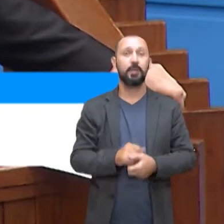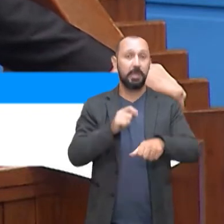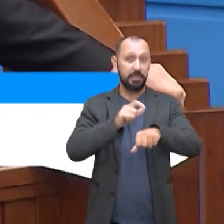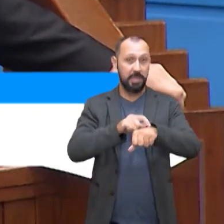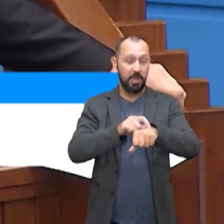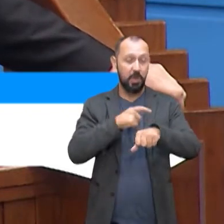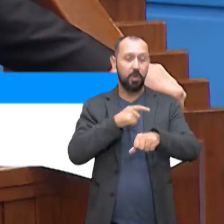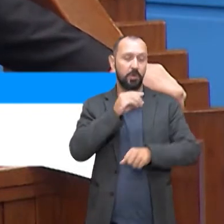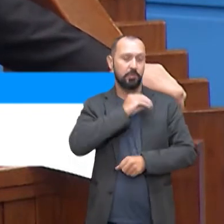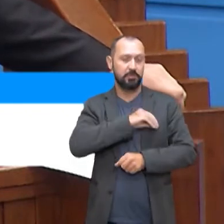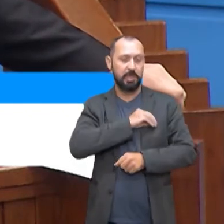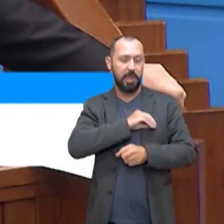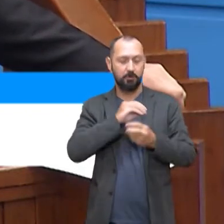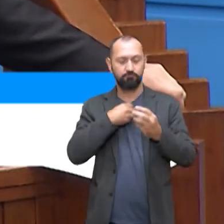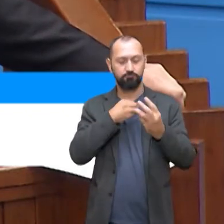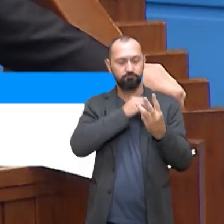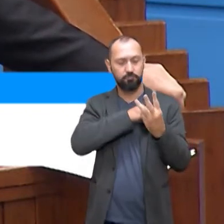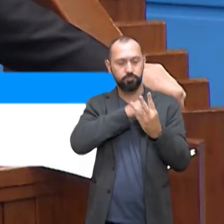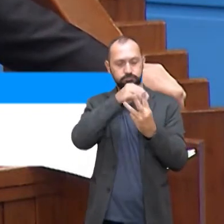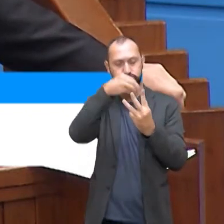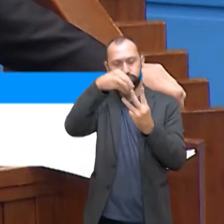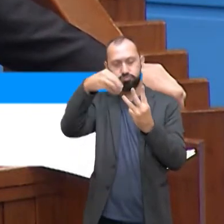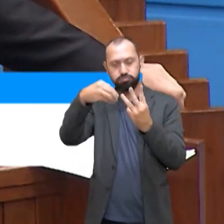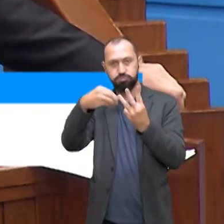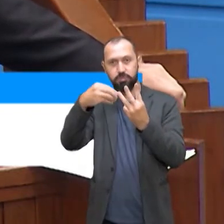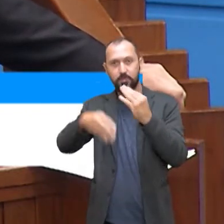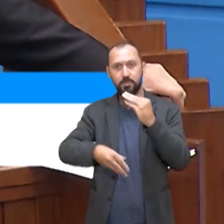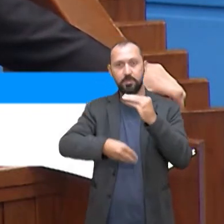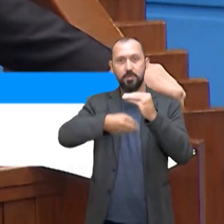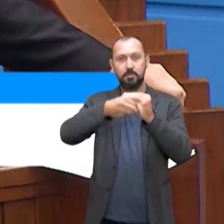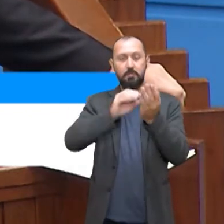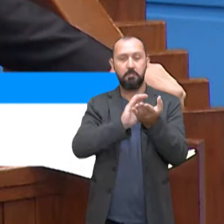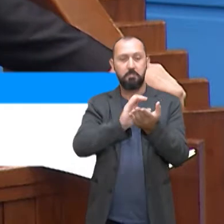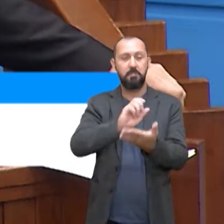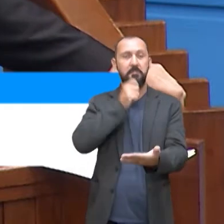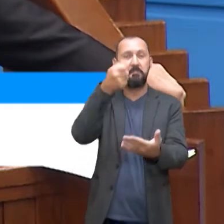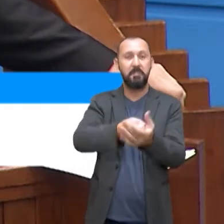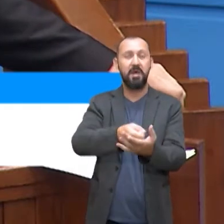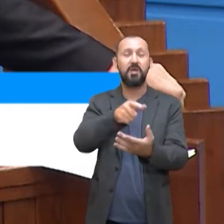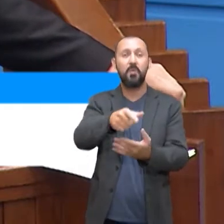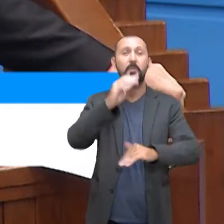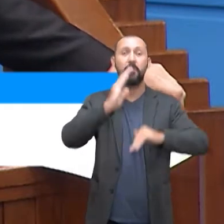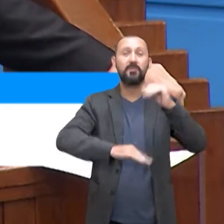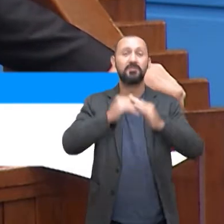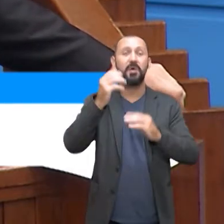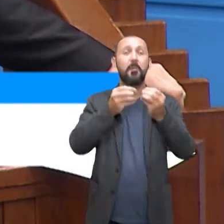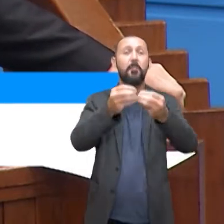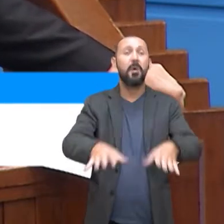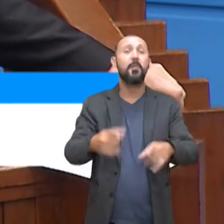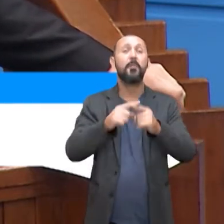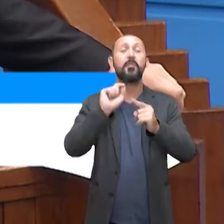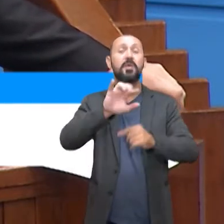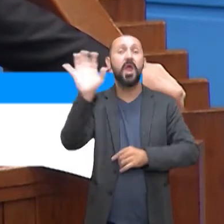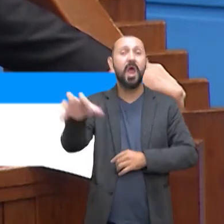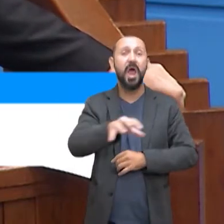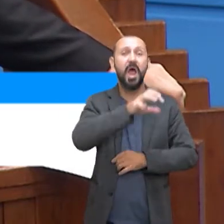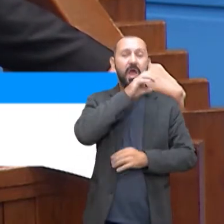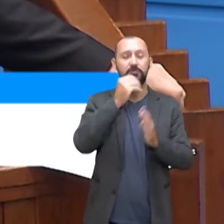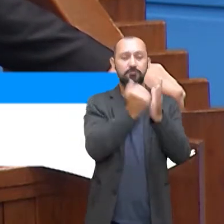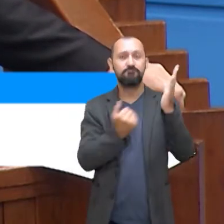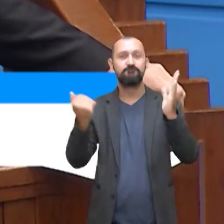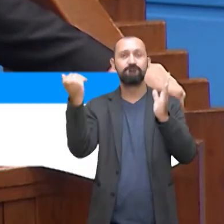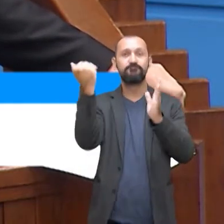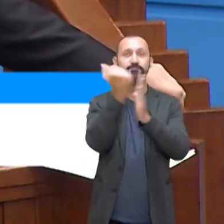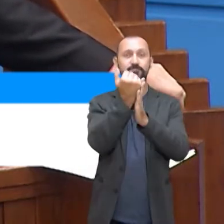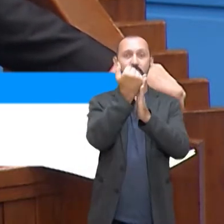3 salários, esses profissionais saem prejudicados porque o desconto no imposto de renda é maior, né?